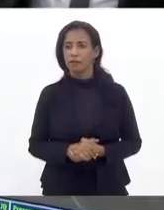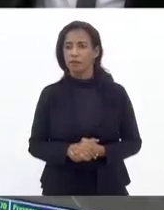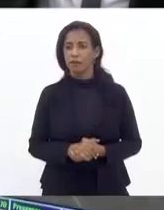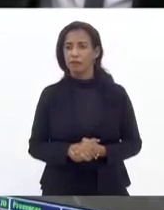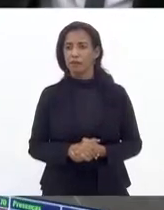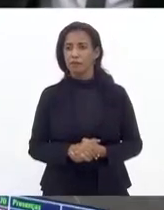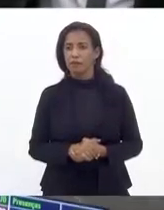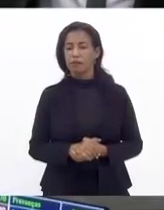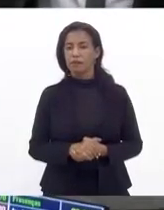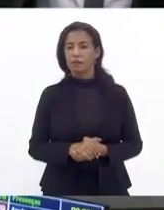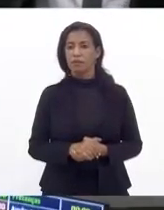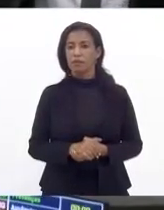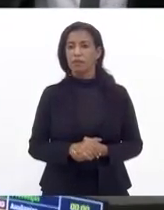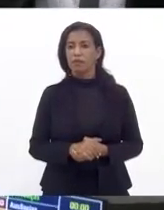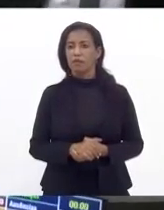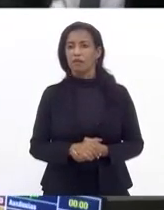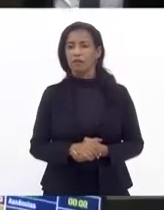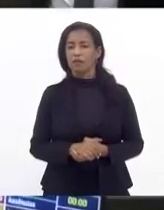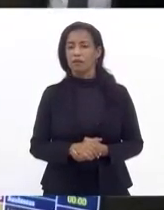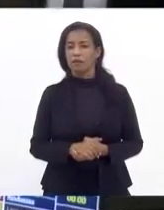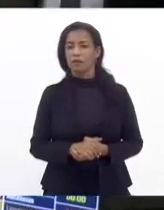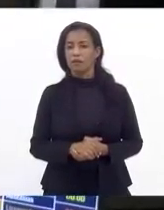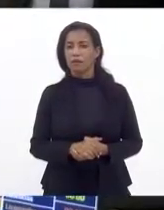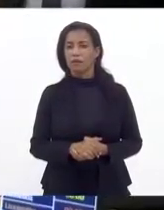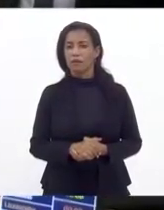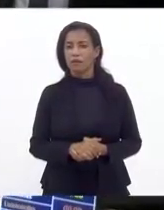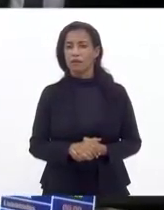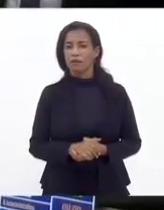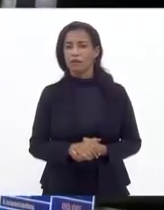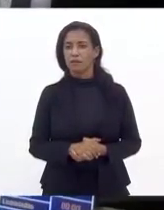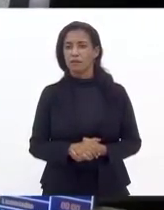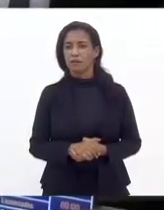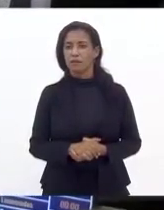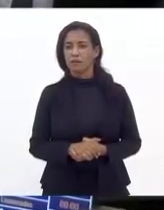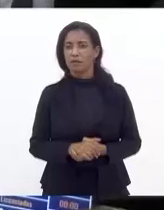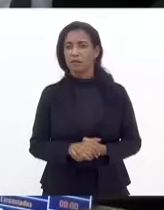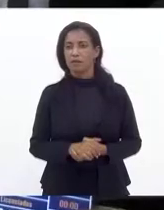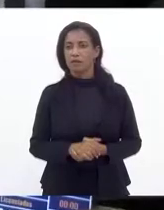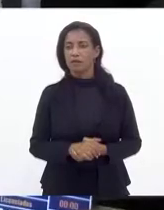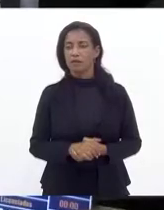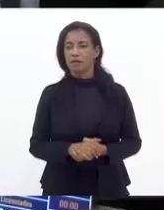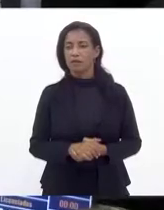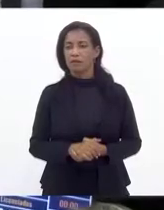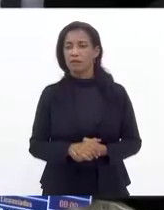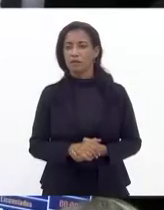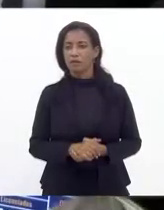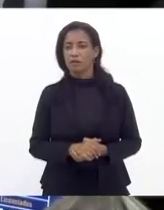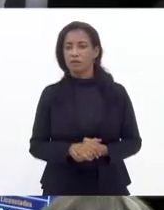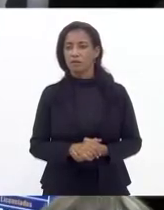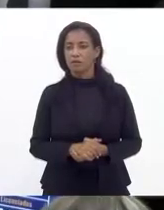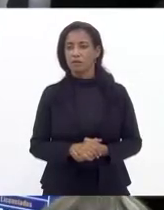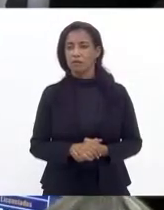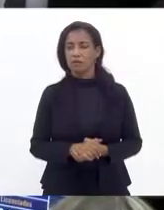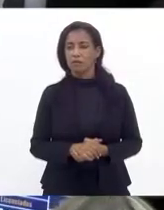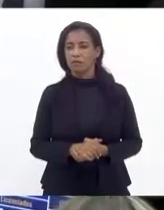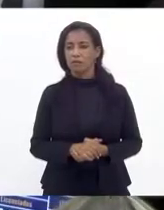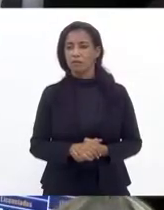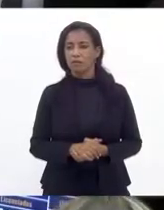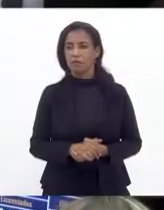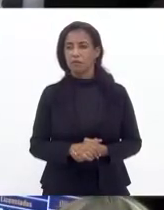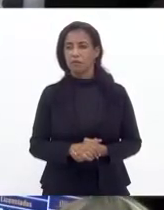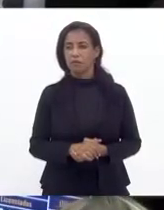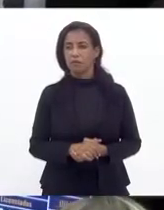Então, Sérgio Fernandes, Carlos. Rosane Félix, Marta, Lucinha, presidente.